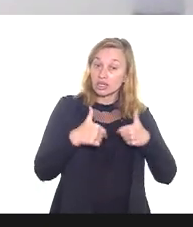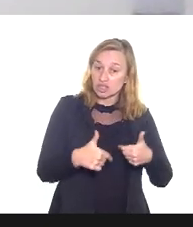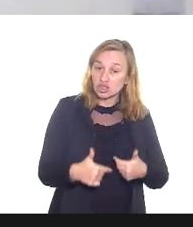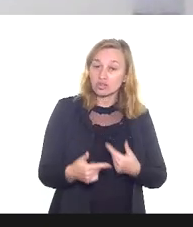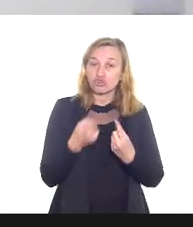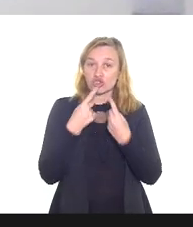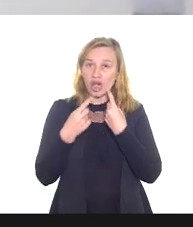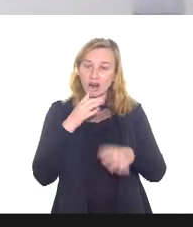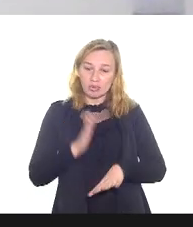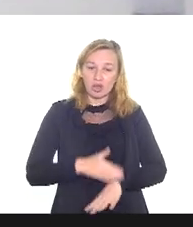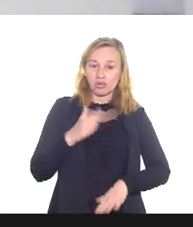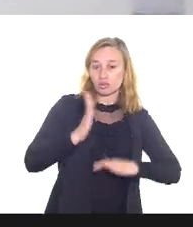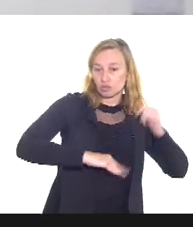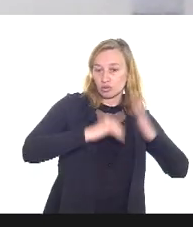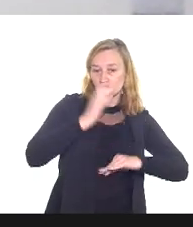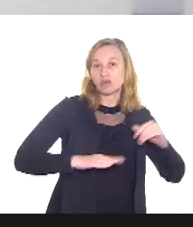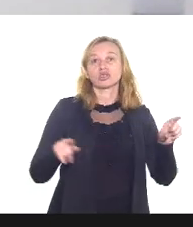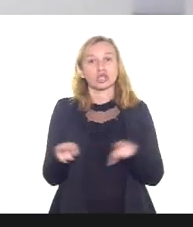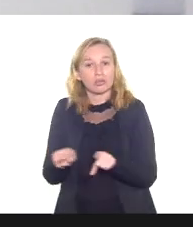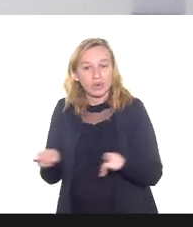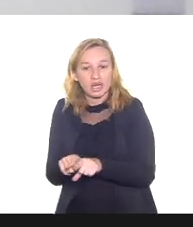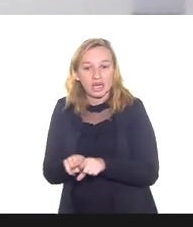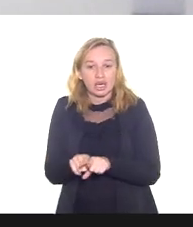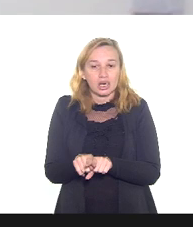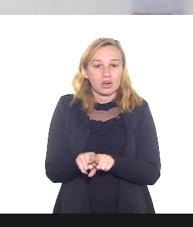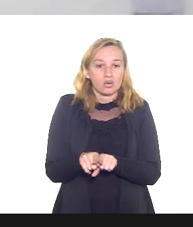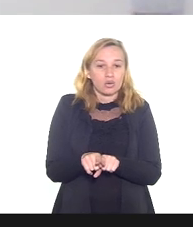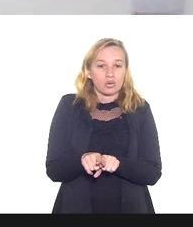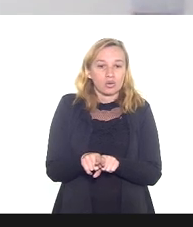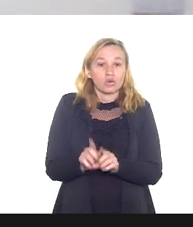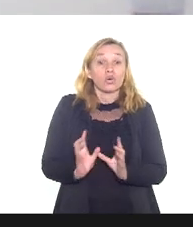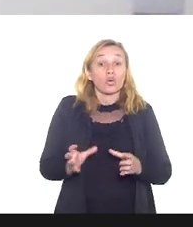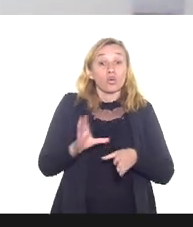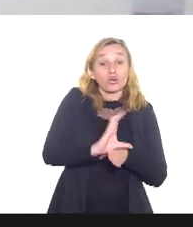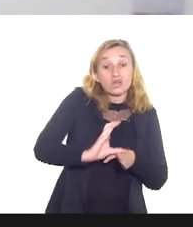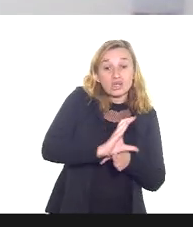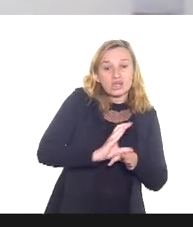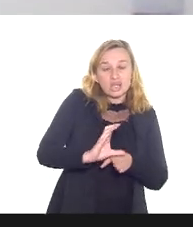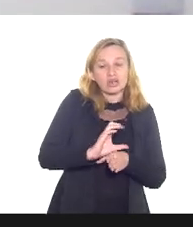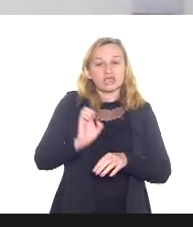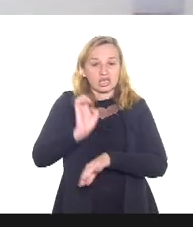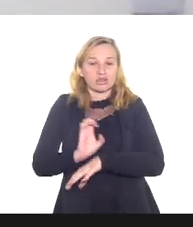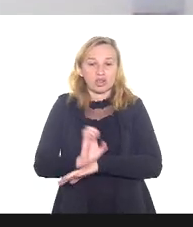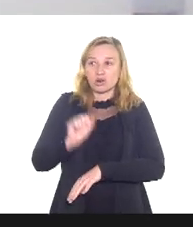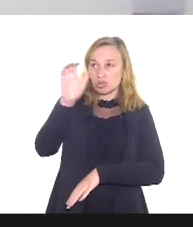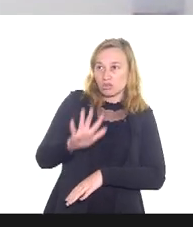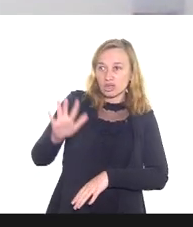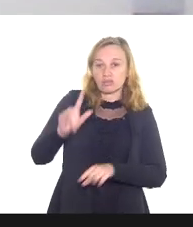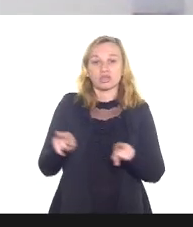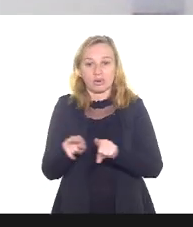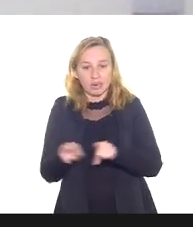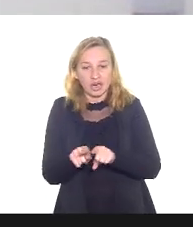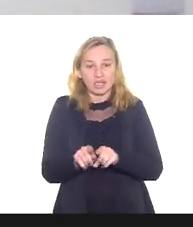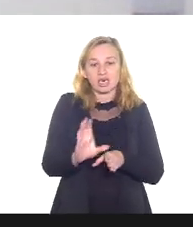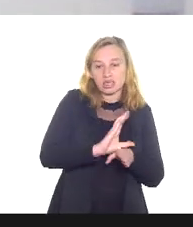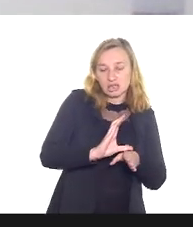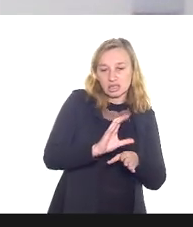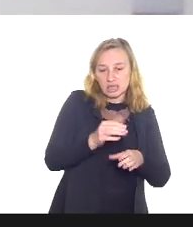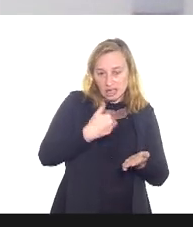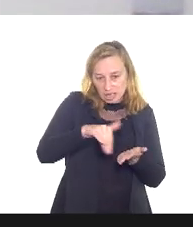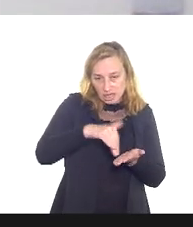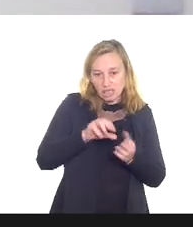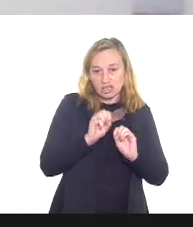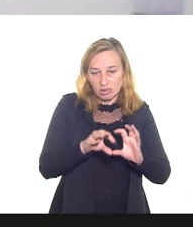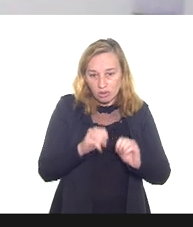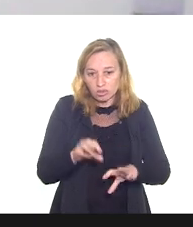diálogo possível com os profissionais e também com o Conselho Estadual de Educação e a Secretaria Estadual de Educação,